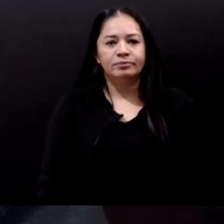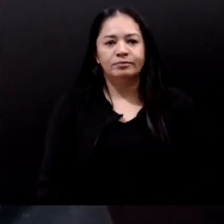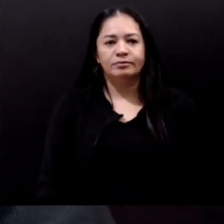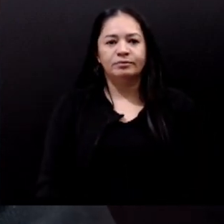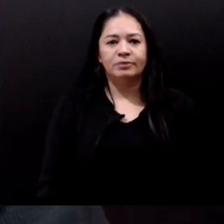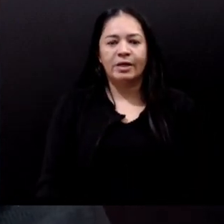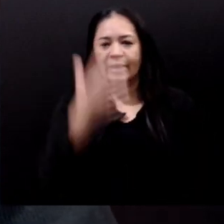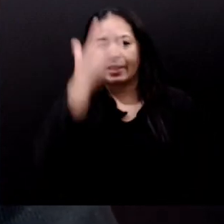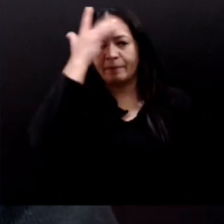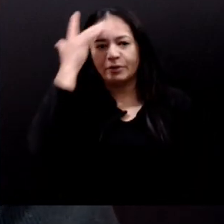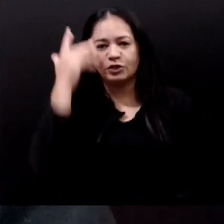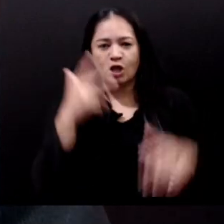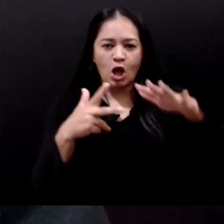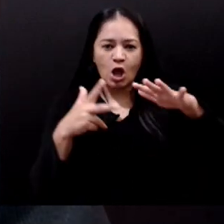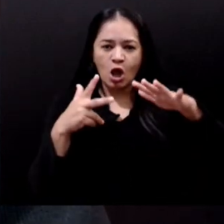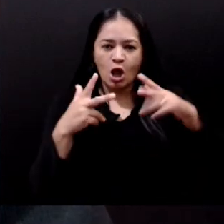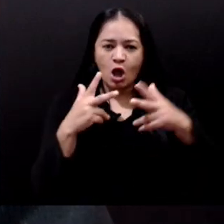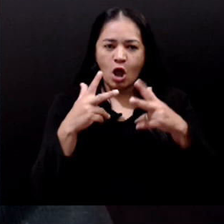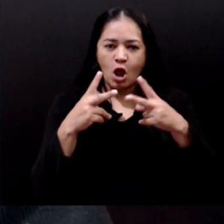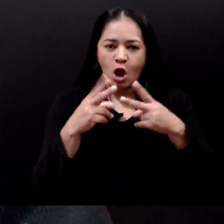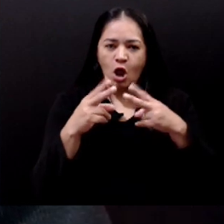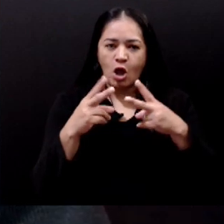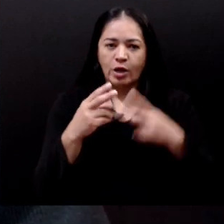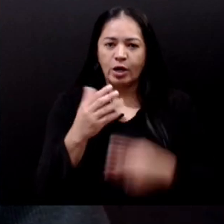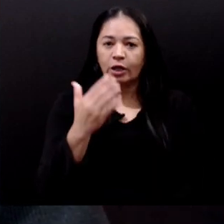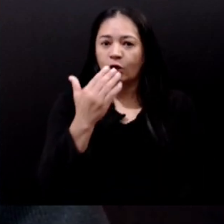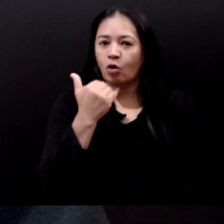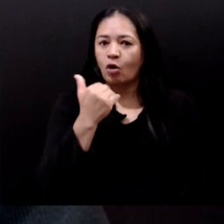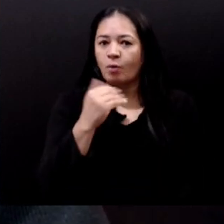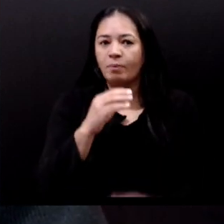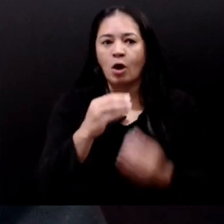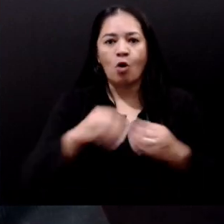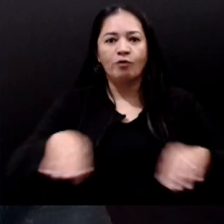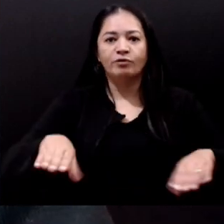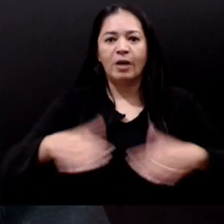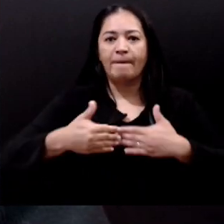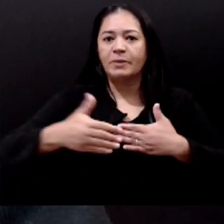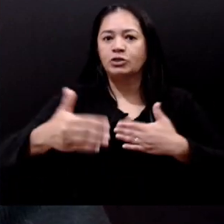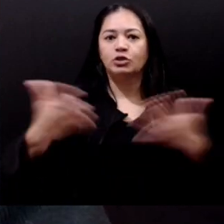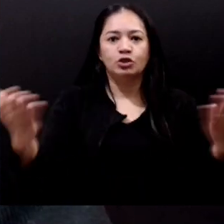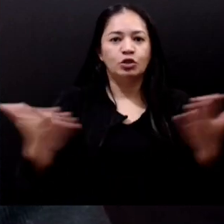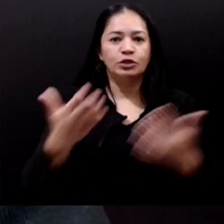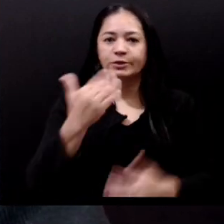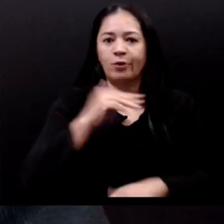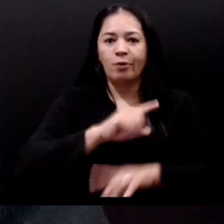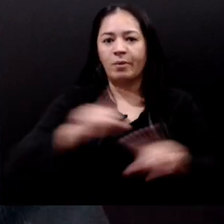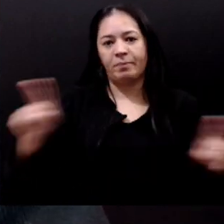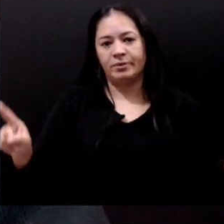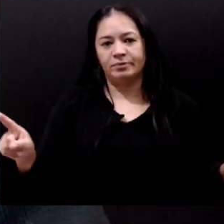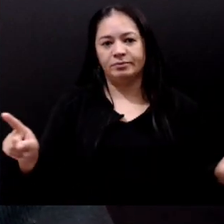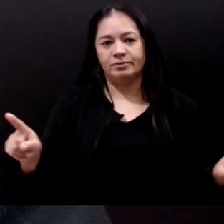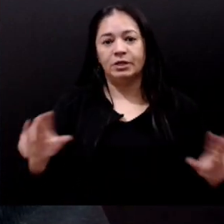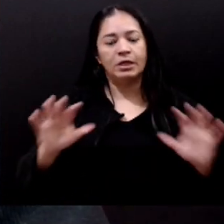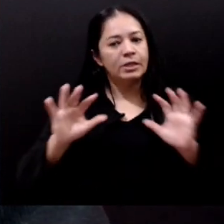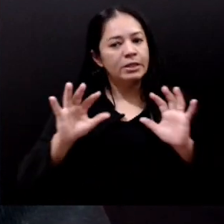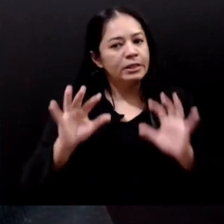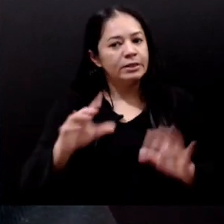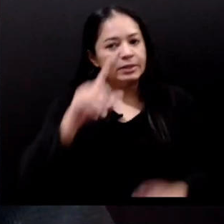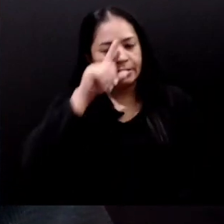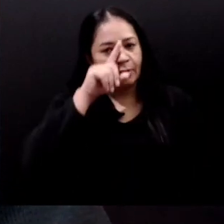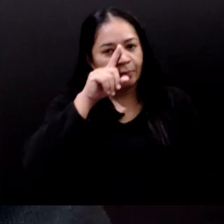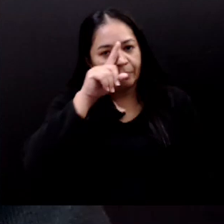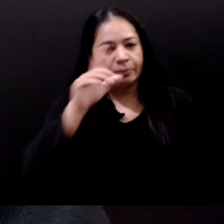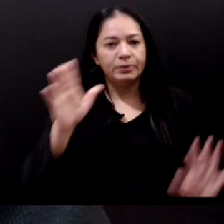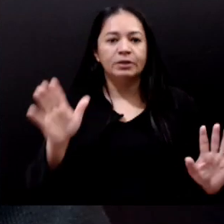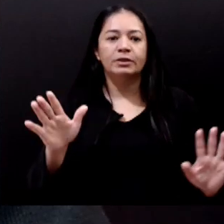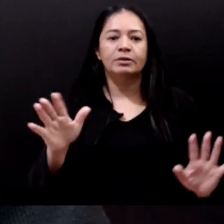fala assim, não como mais ovo. Hum. A partir de hoje, não como mais ovo. Então, isso é um perigo muito grande, porque, de uma certa forma, se